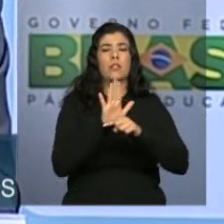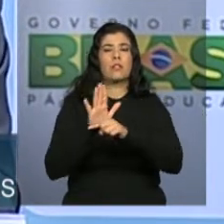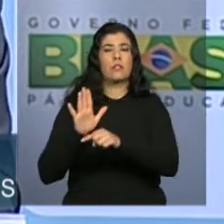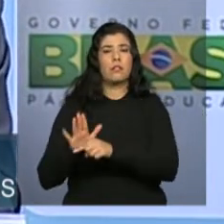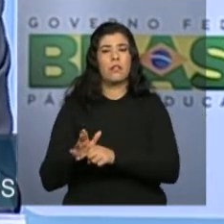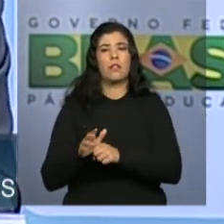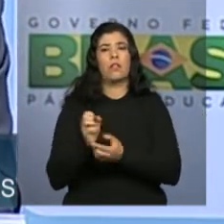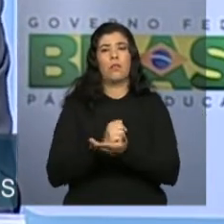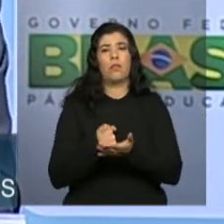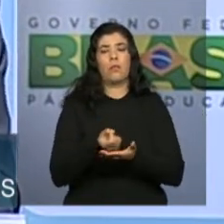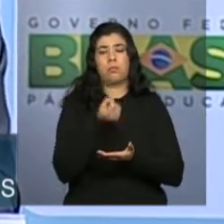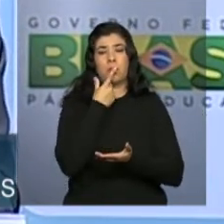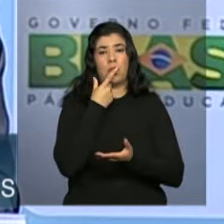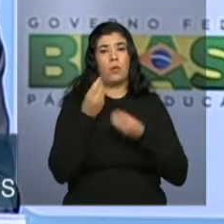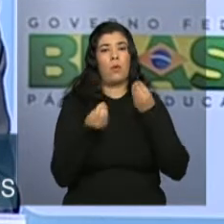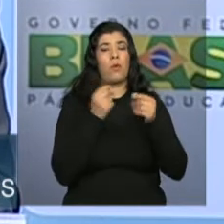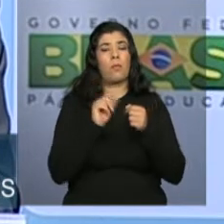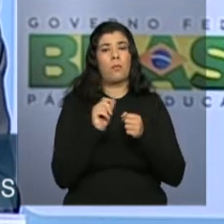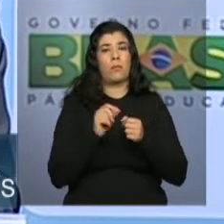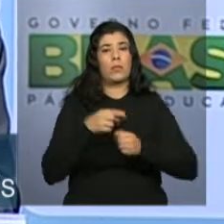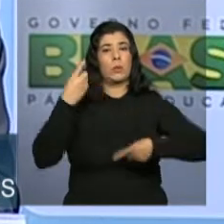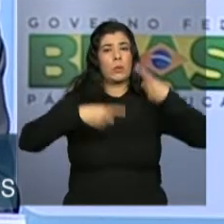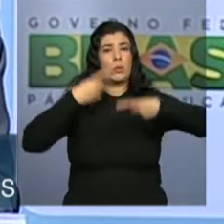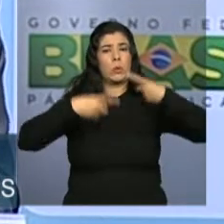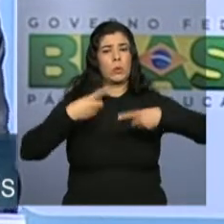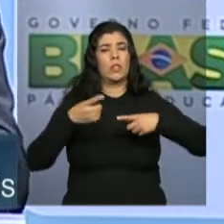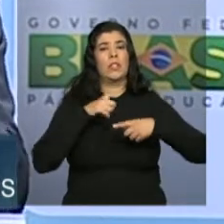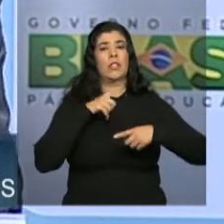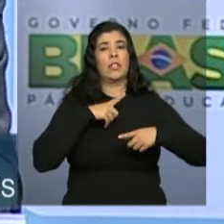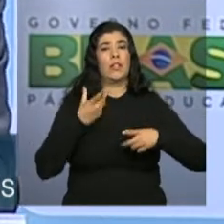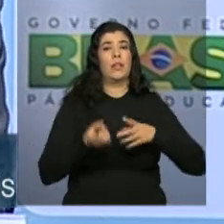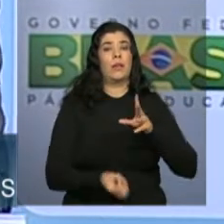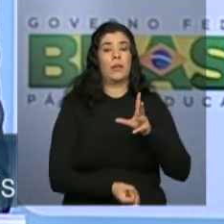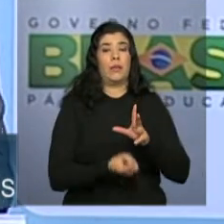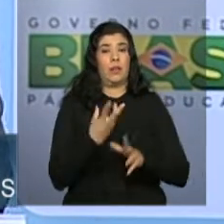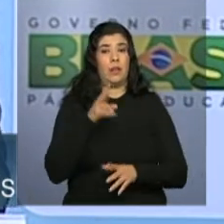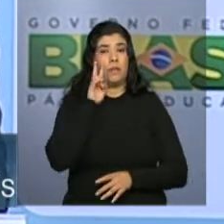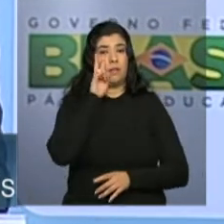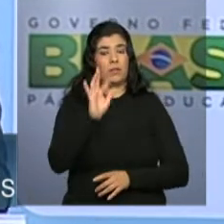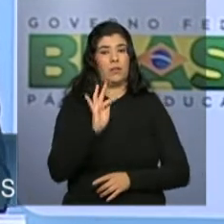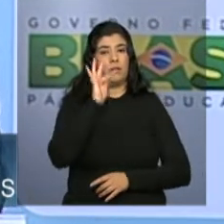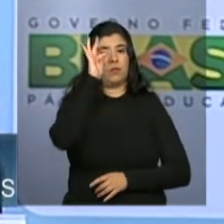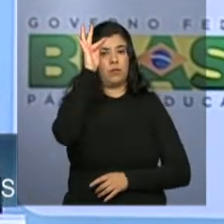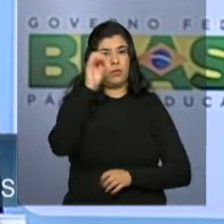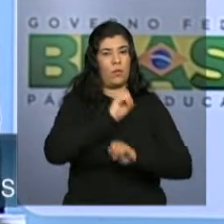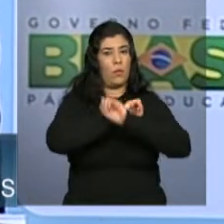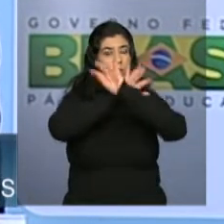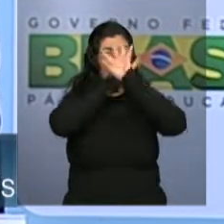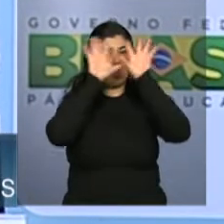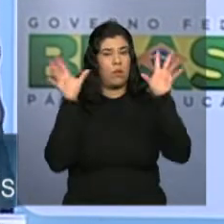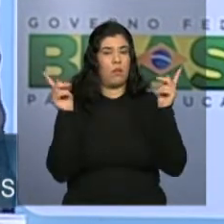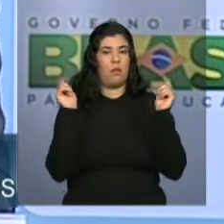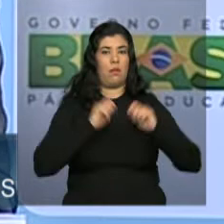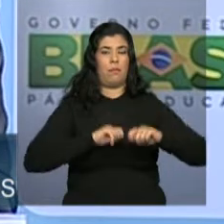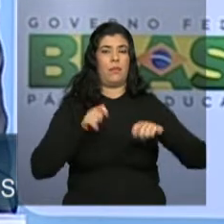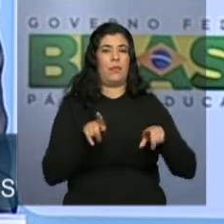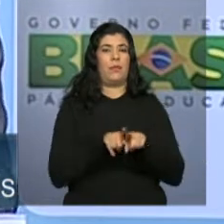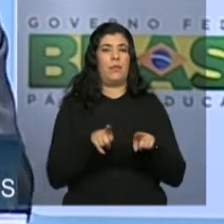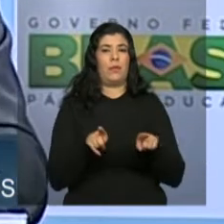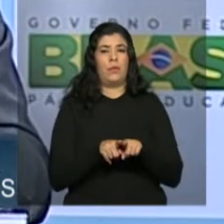todo um debate sobre a necessidade cada vez mais instituir no país previsibilidade e transparência capacidade